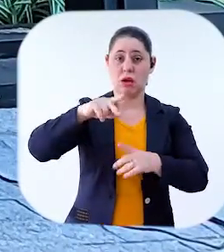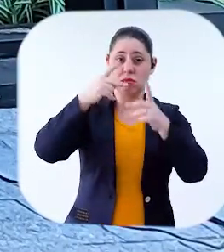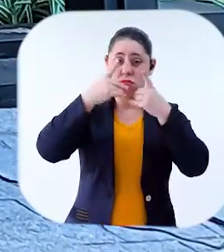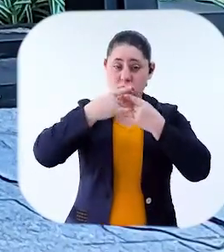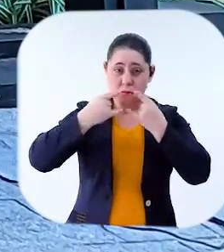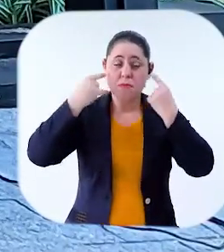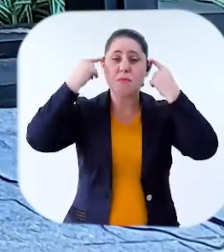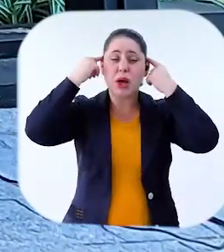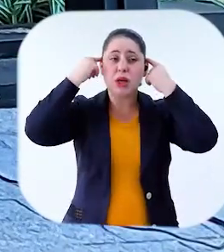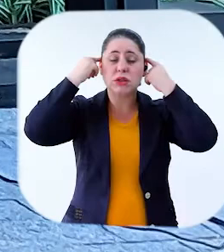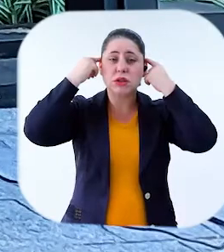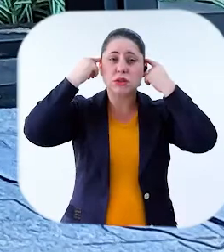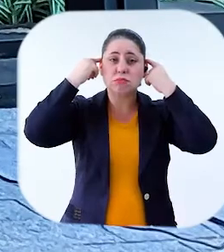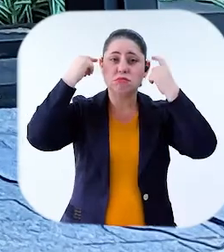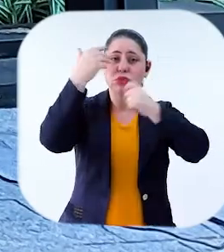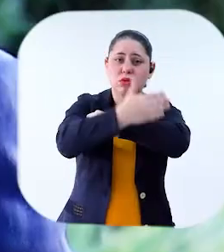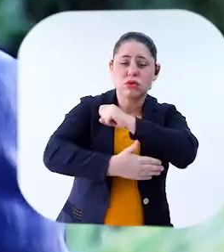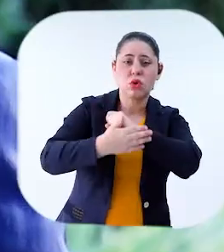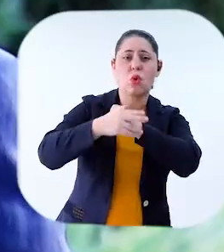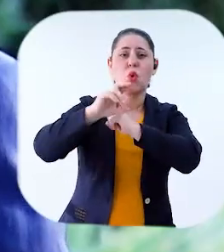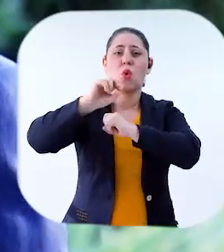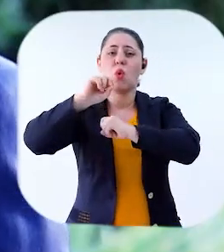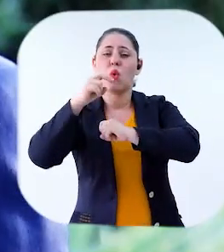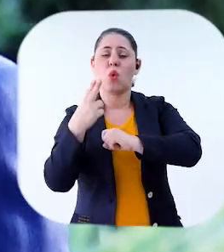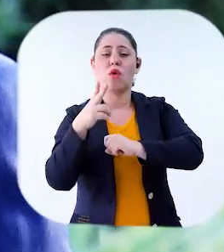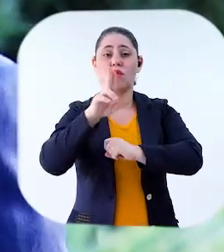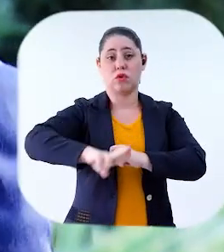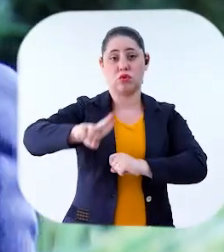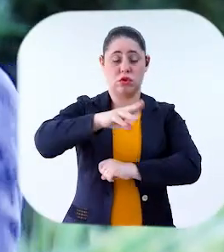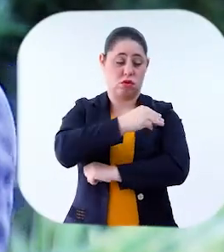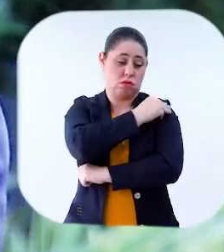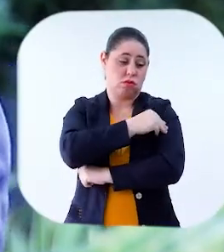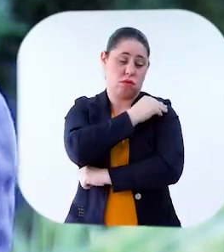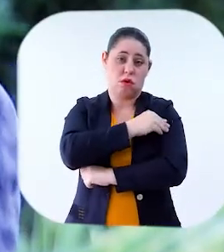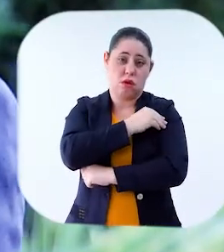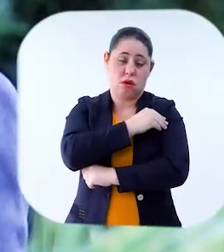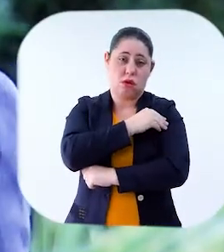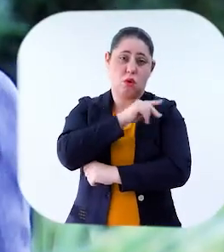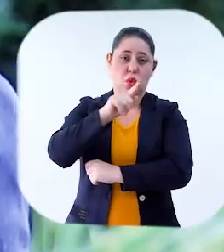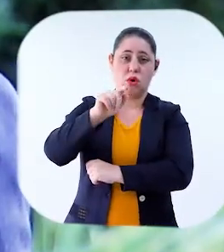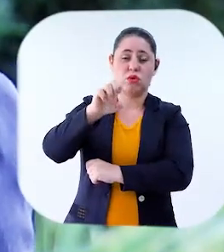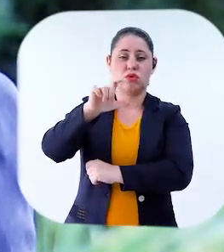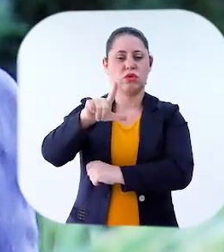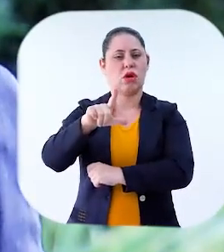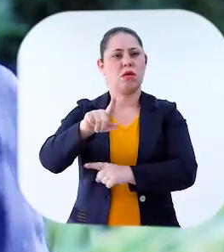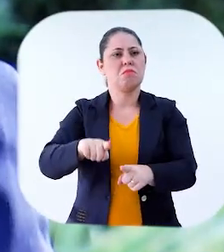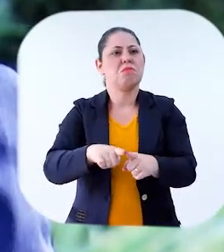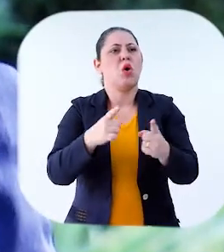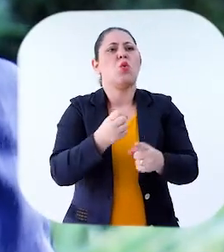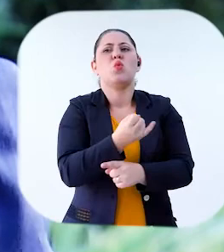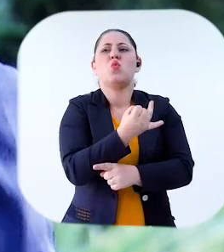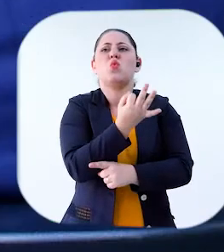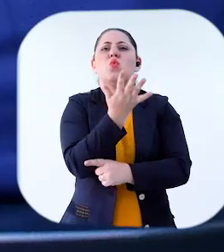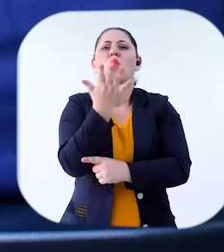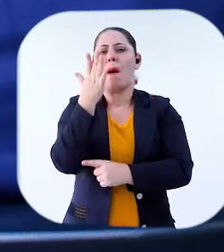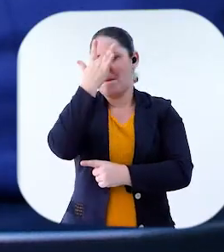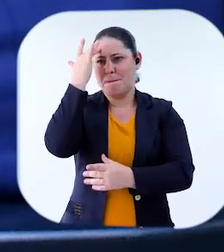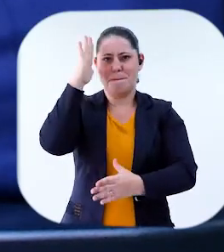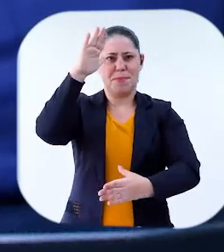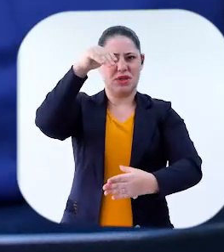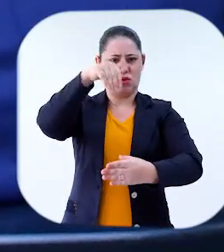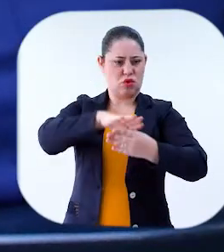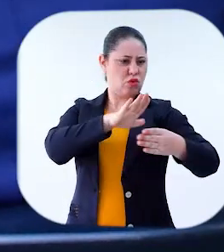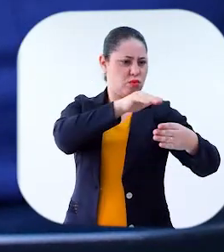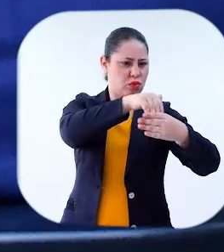exemplo, máscara de proteção, né? Ou se ele vai fazer uso do álcool em gel para se proteger. Mas veja só, quantos eleitores... Ele vai